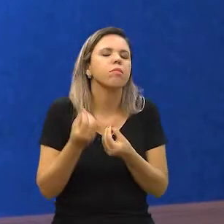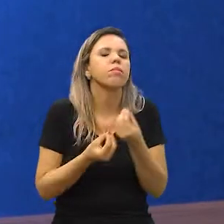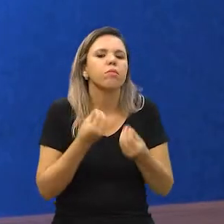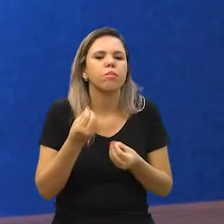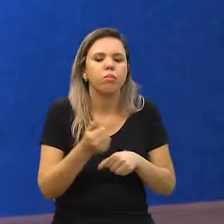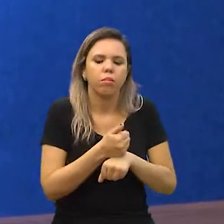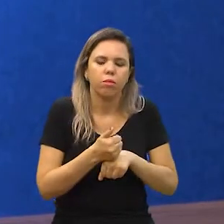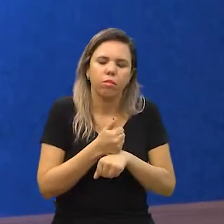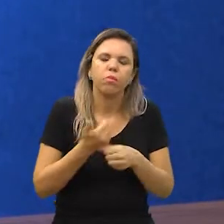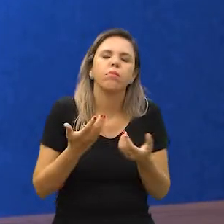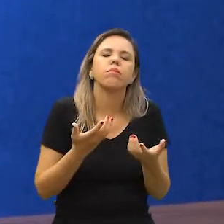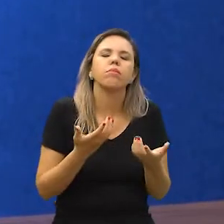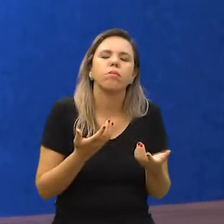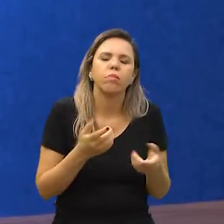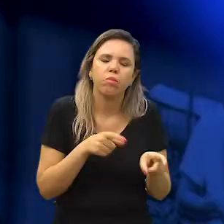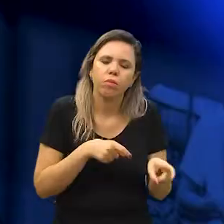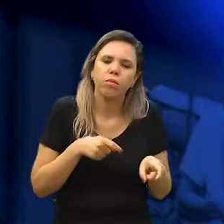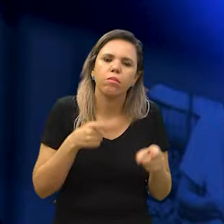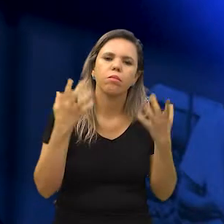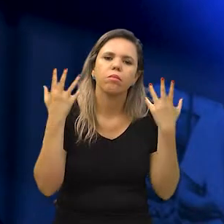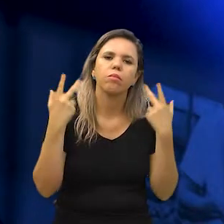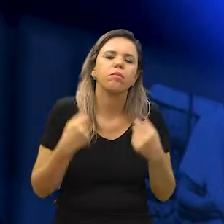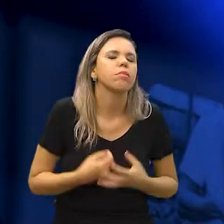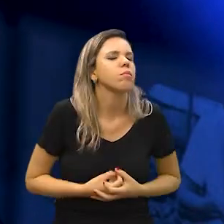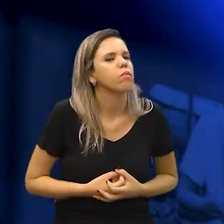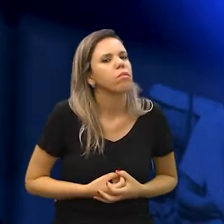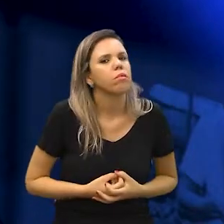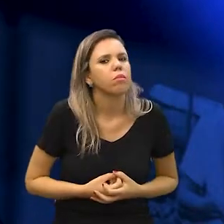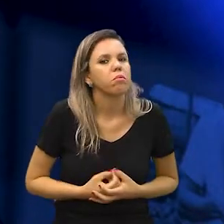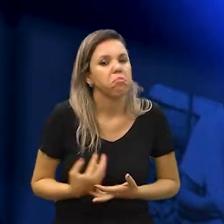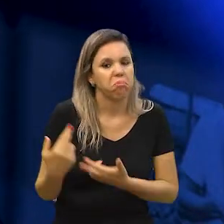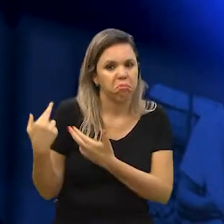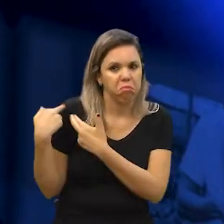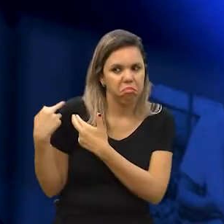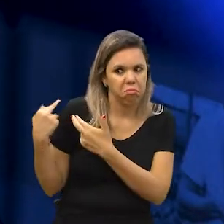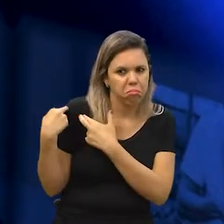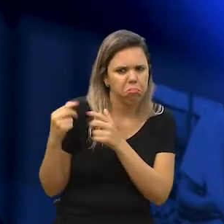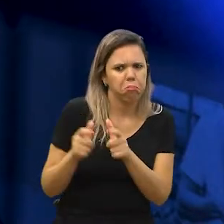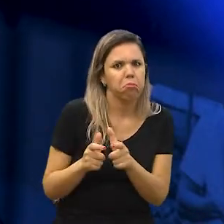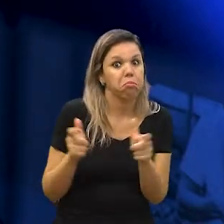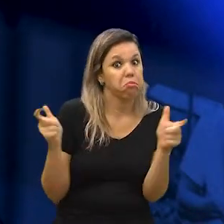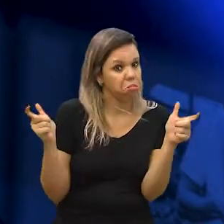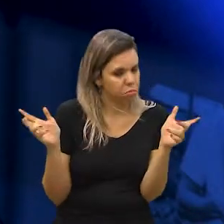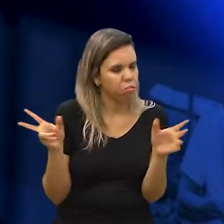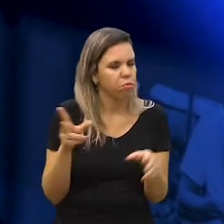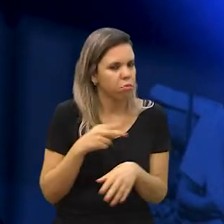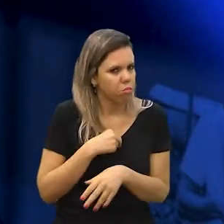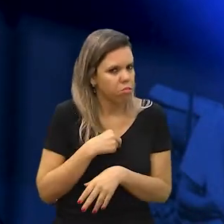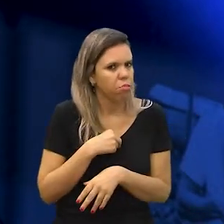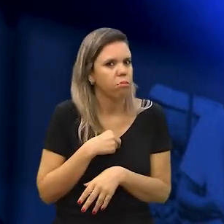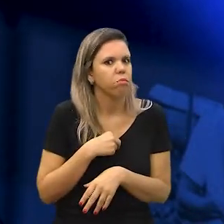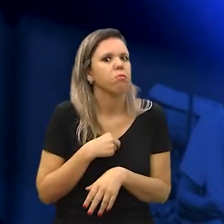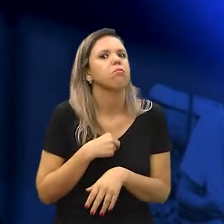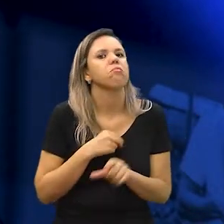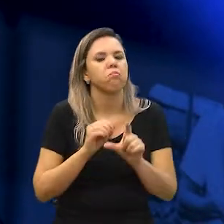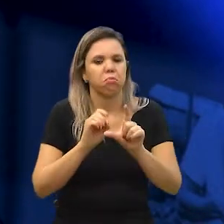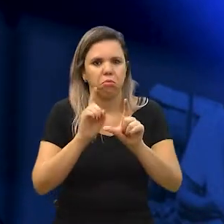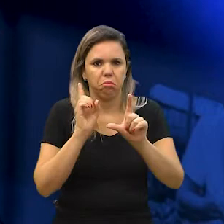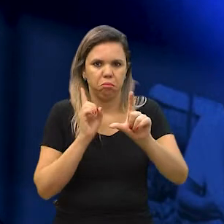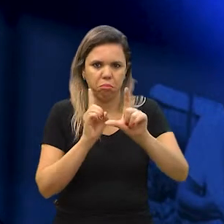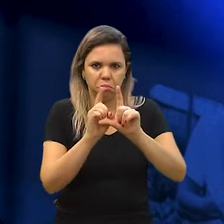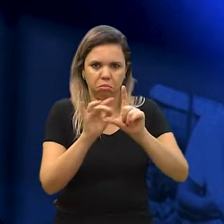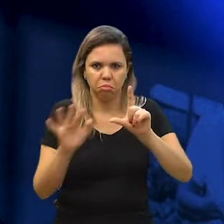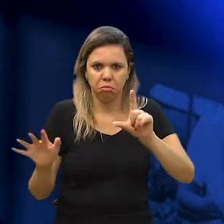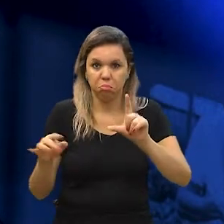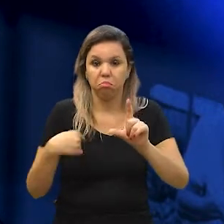no segmento agro? Como é isso? É uma responsabilidade muito grande, né? E o meio digital também, ele cobra